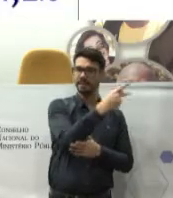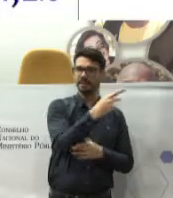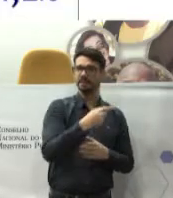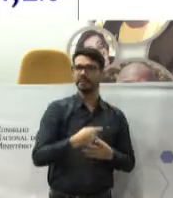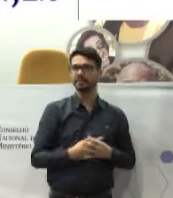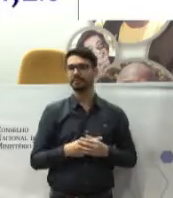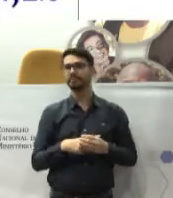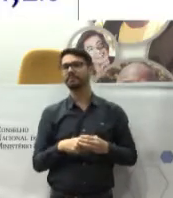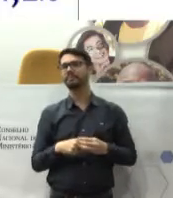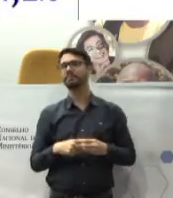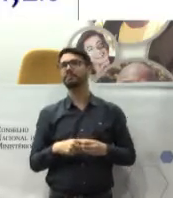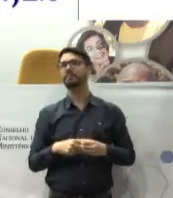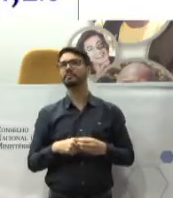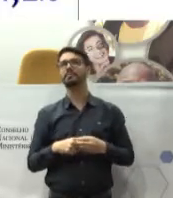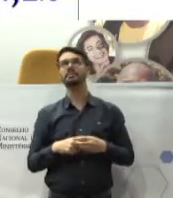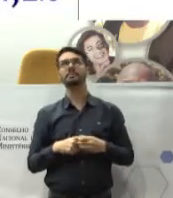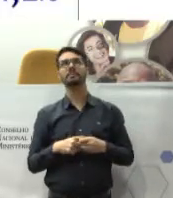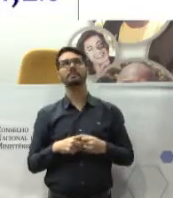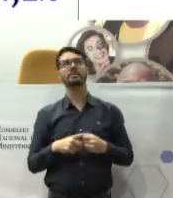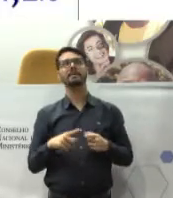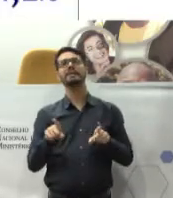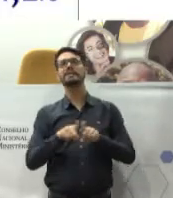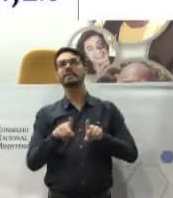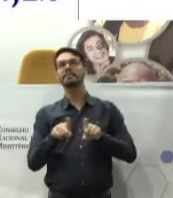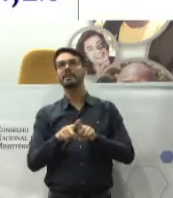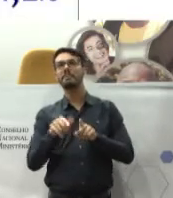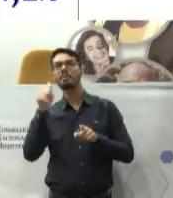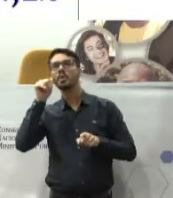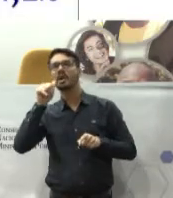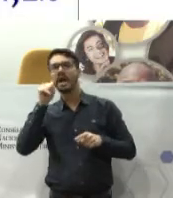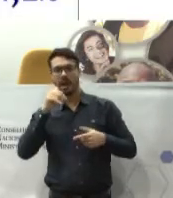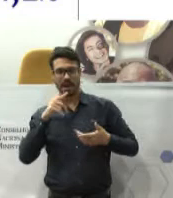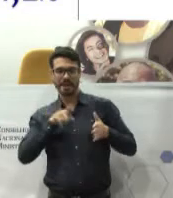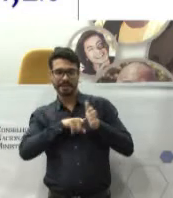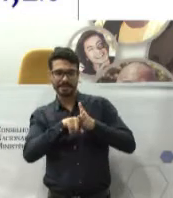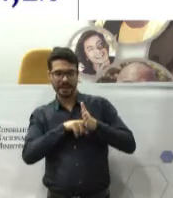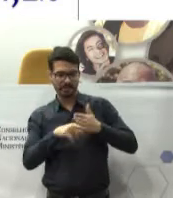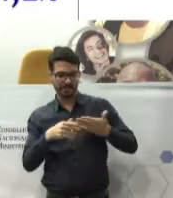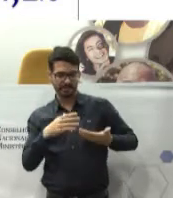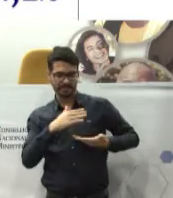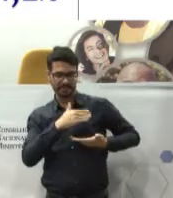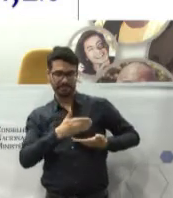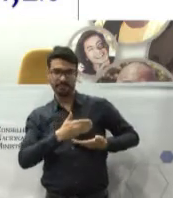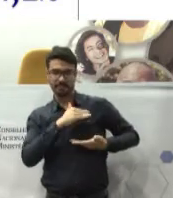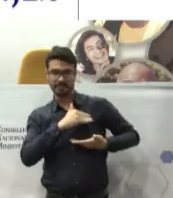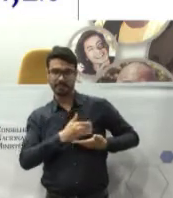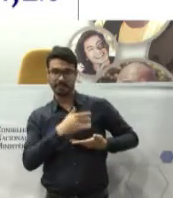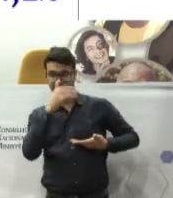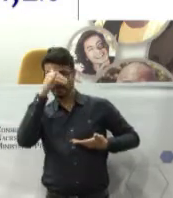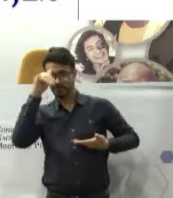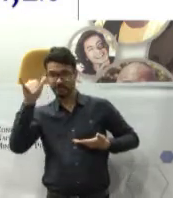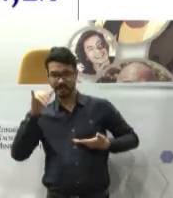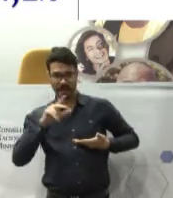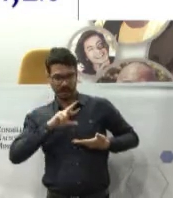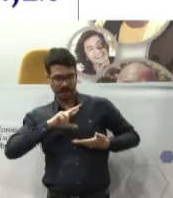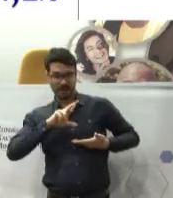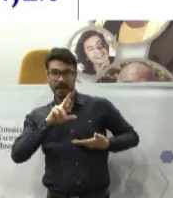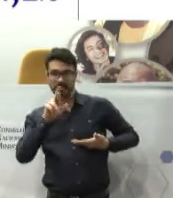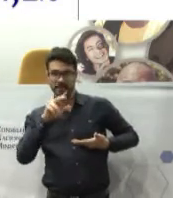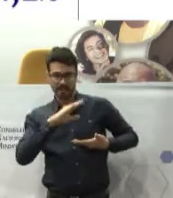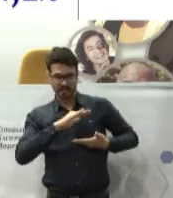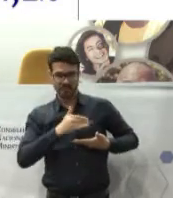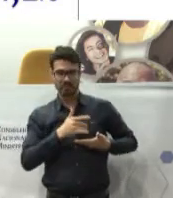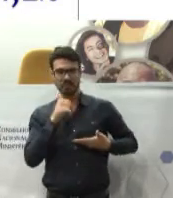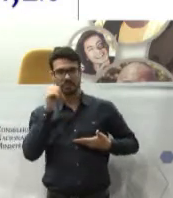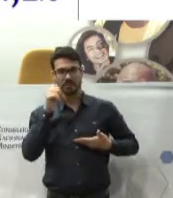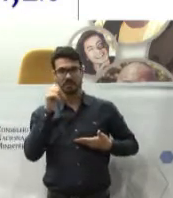Ministério. Mamografia de mulheres. A gente está prevenindo aí a questão grave do câncer e do custo do